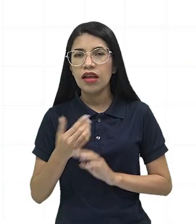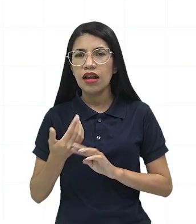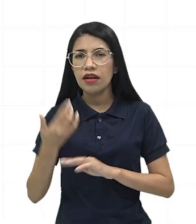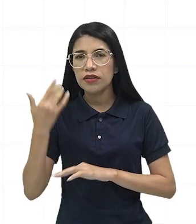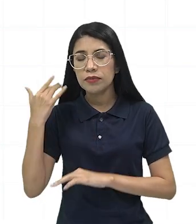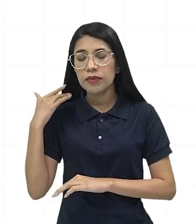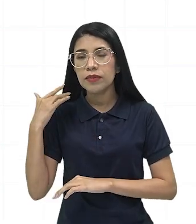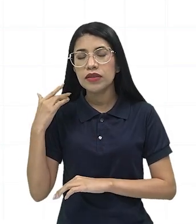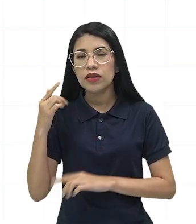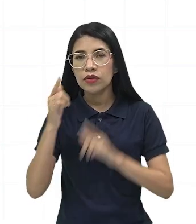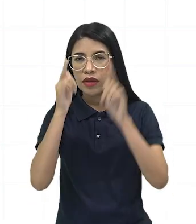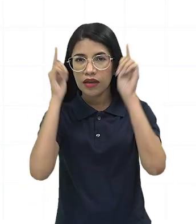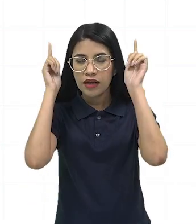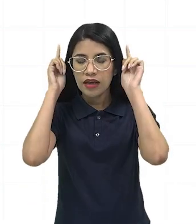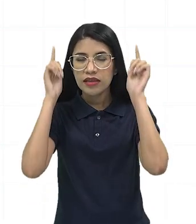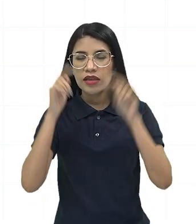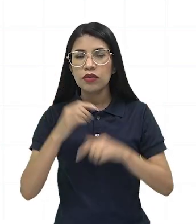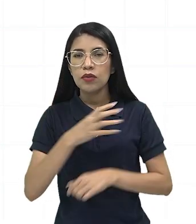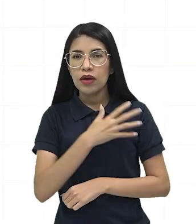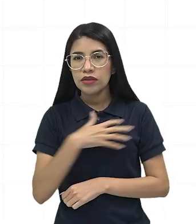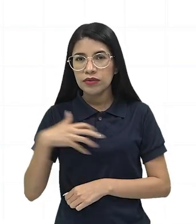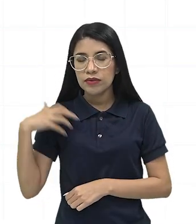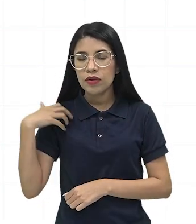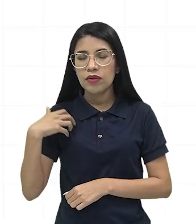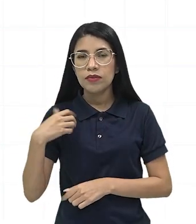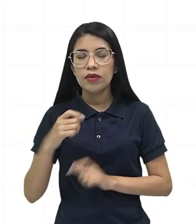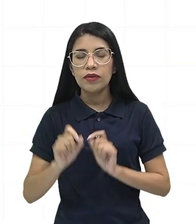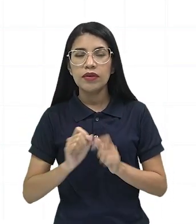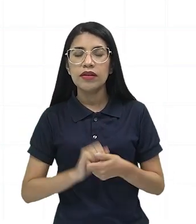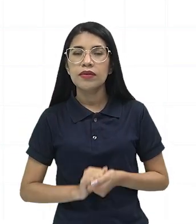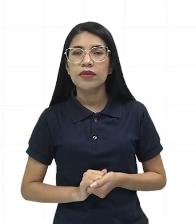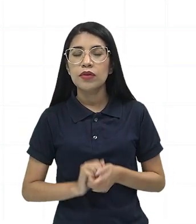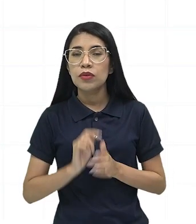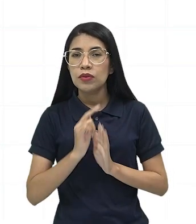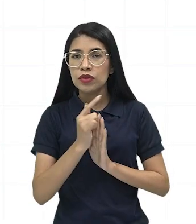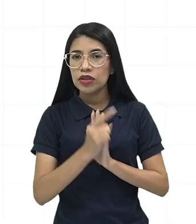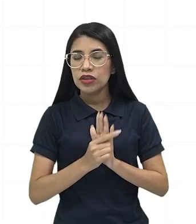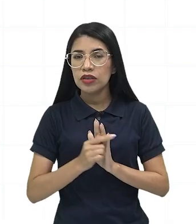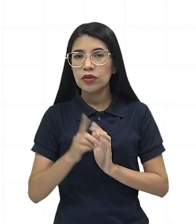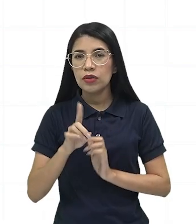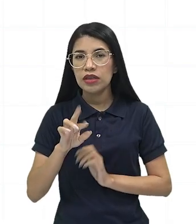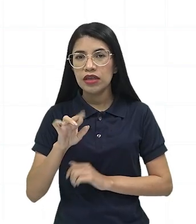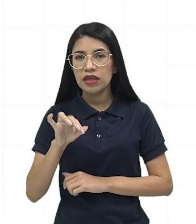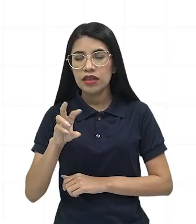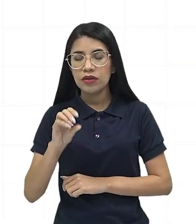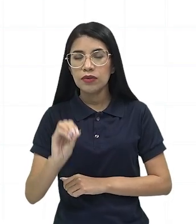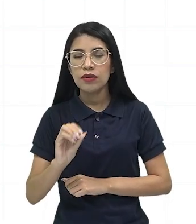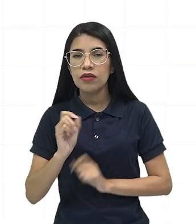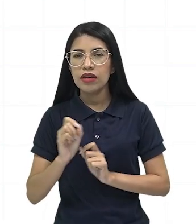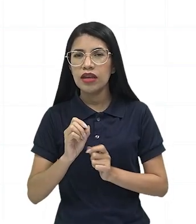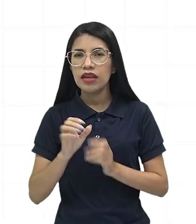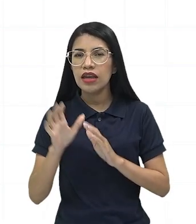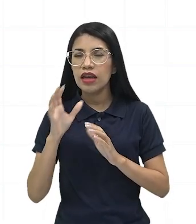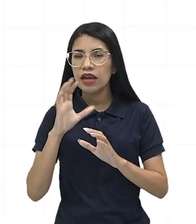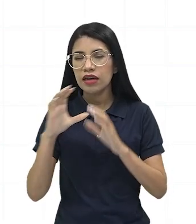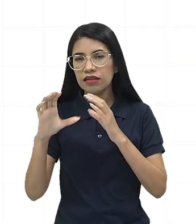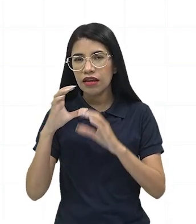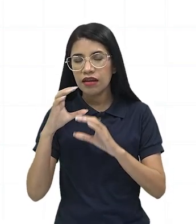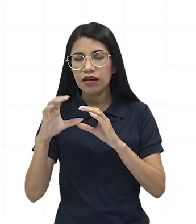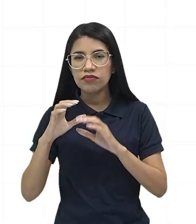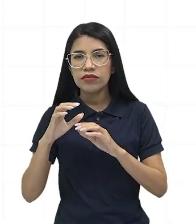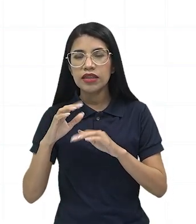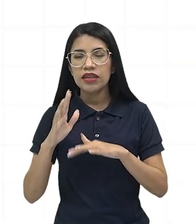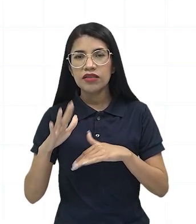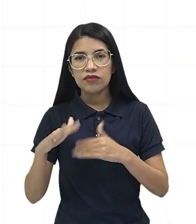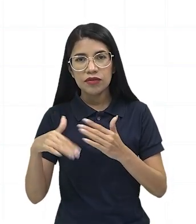Aristóteles, com a ideia de que o gênero lírico é essa palavra que é cantada. Ao longo do tempo isso vai se